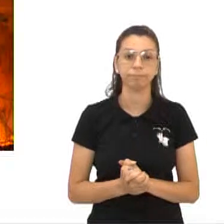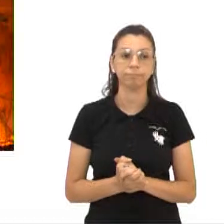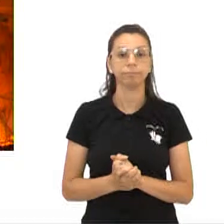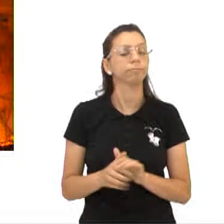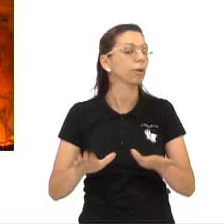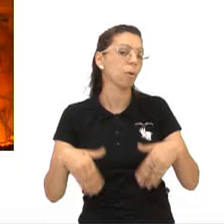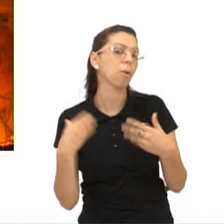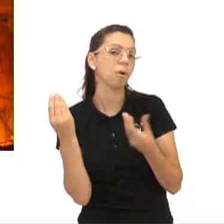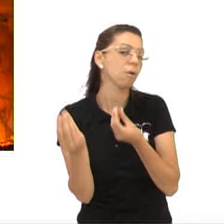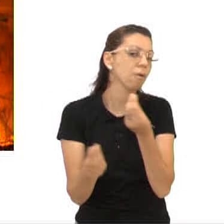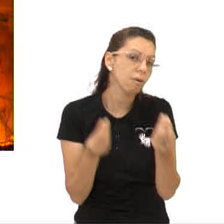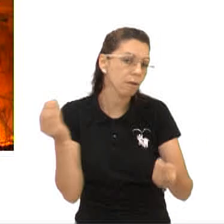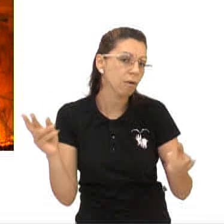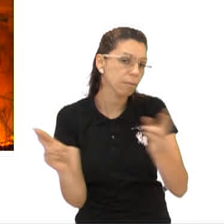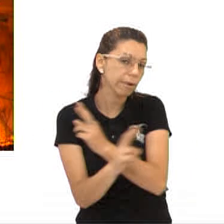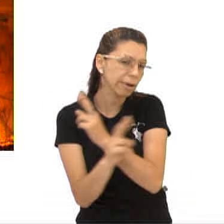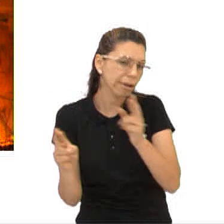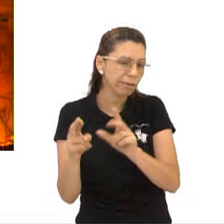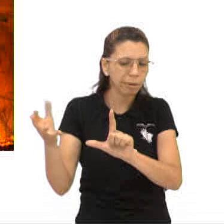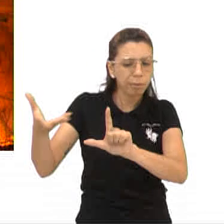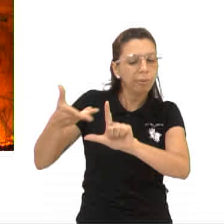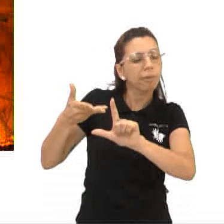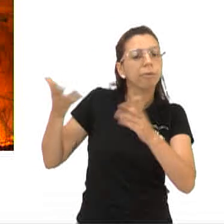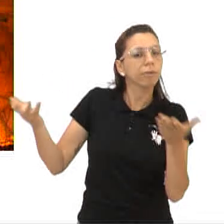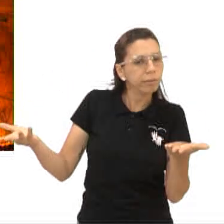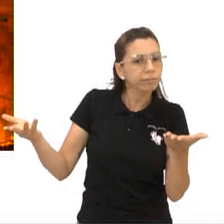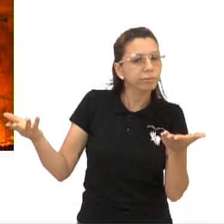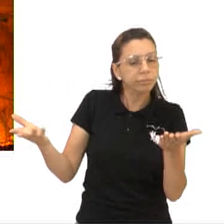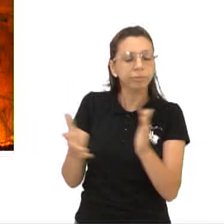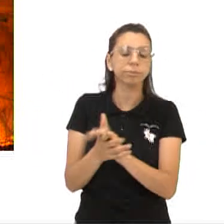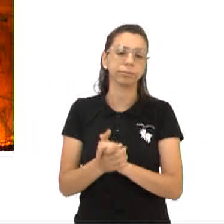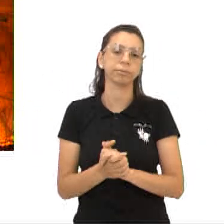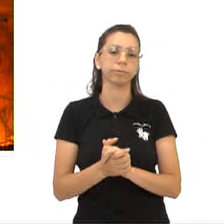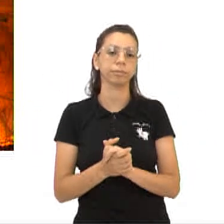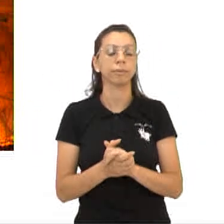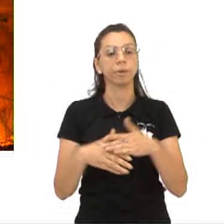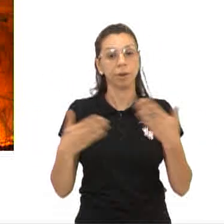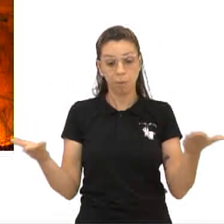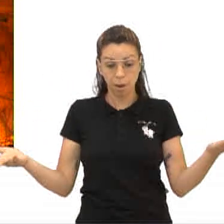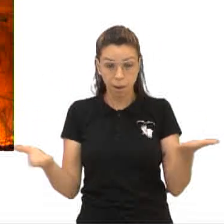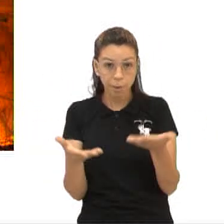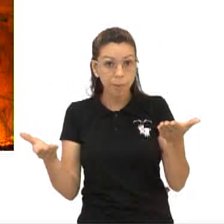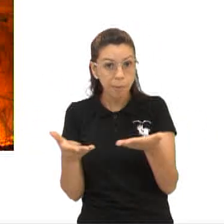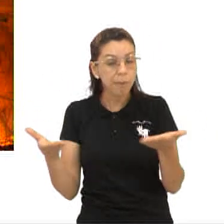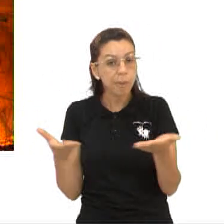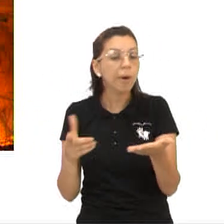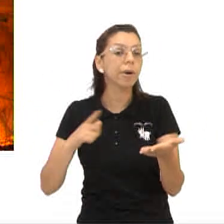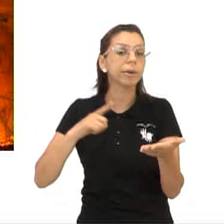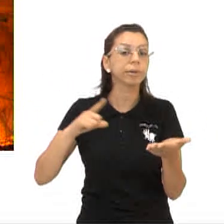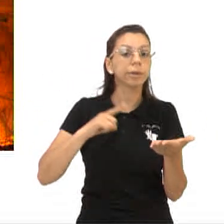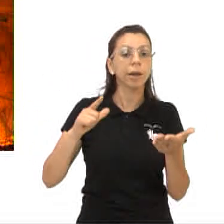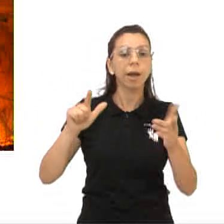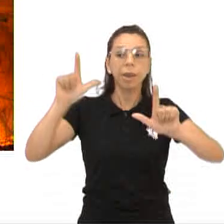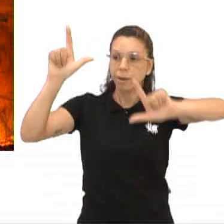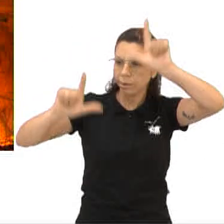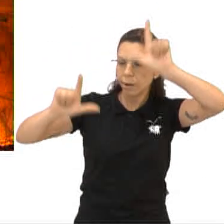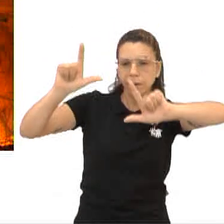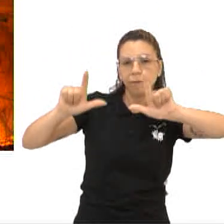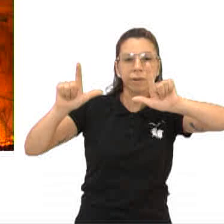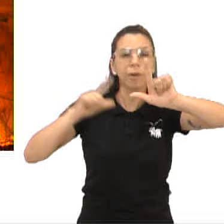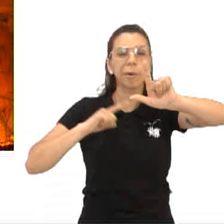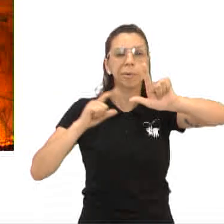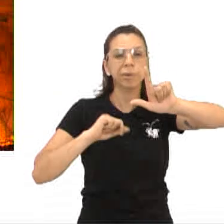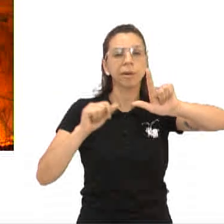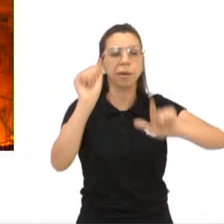E como que a gente relaciona isso com estética? Recentemente nós fomos impactados aí nas mídias por várias